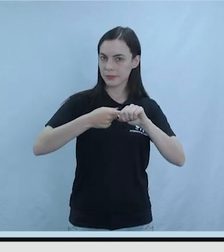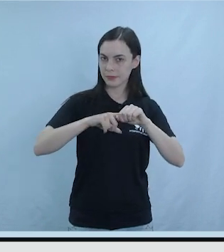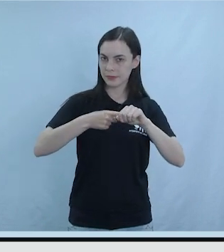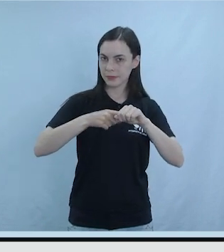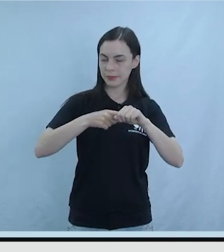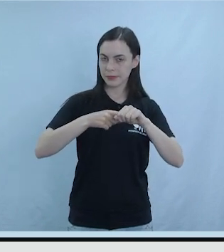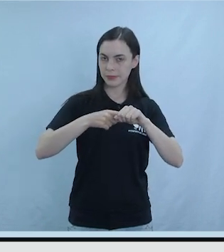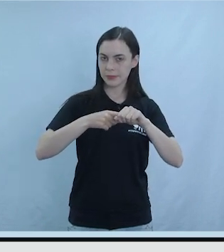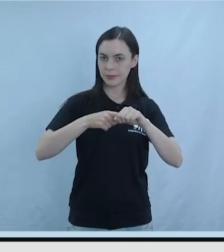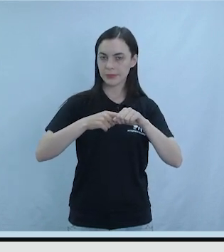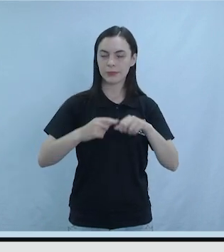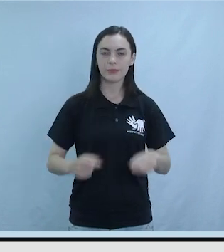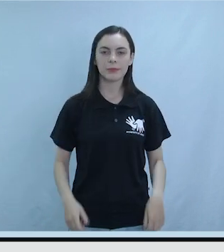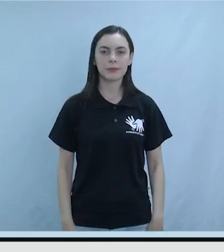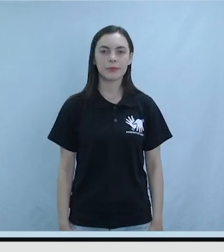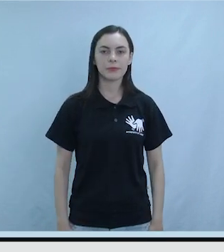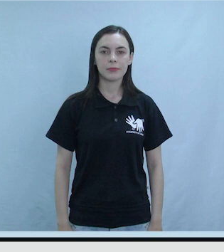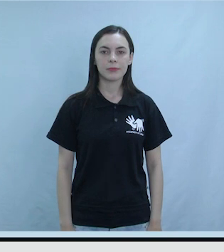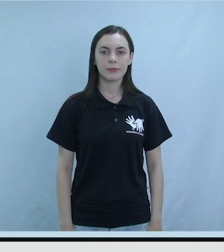O apontador.